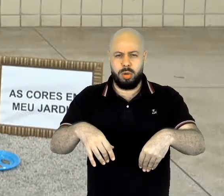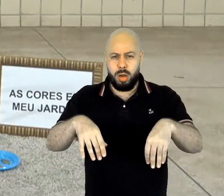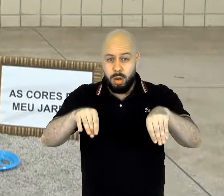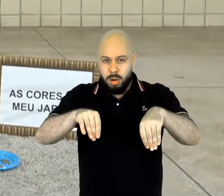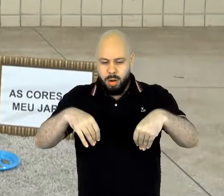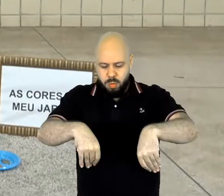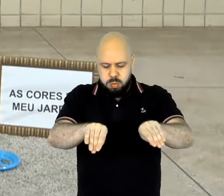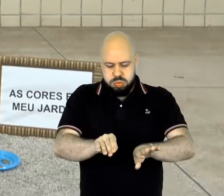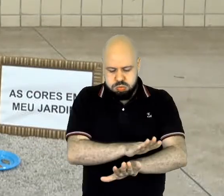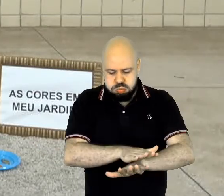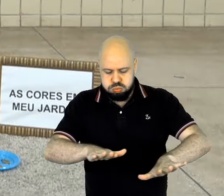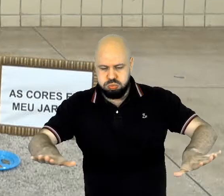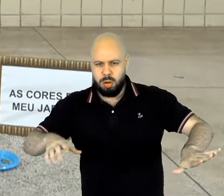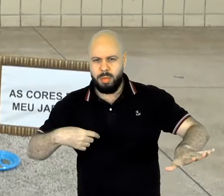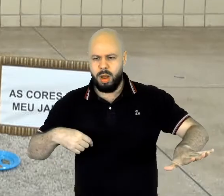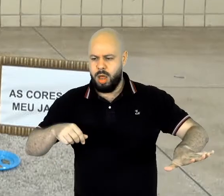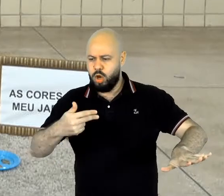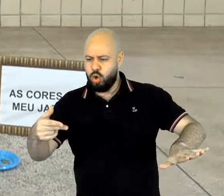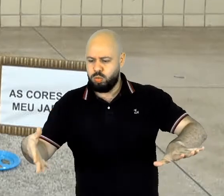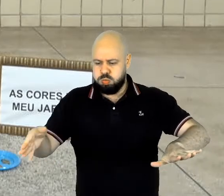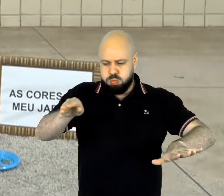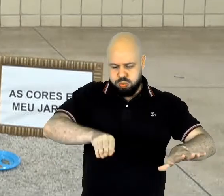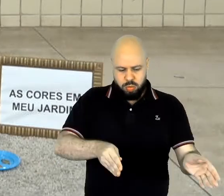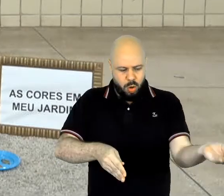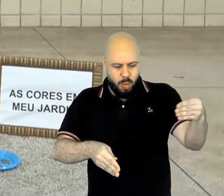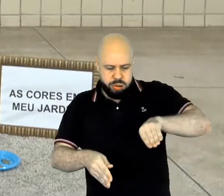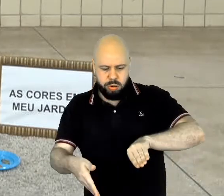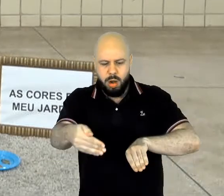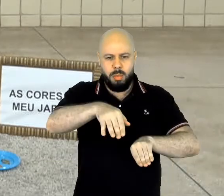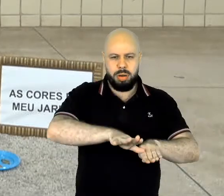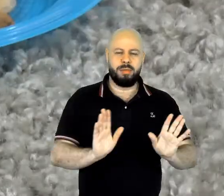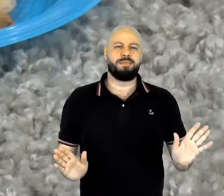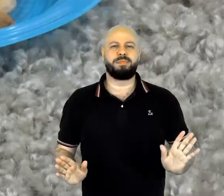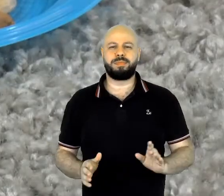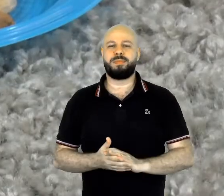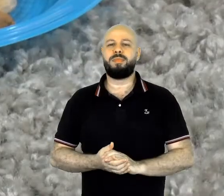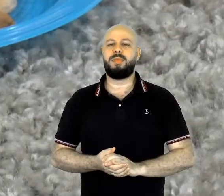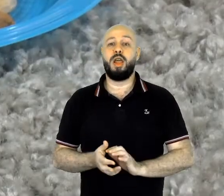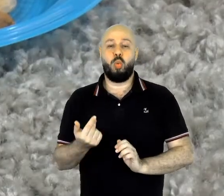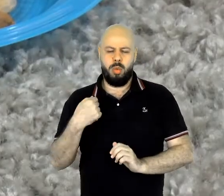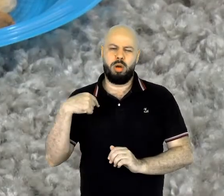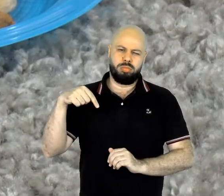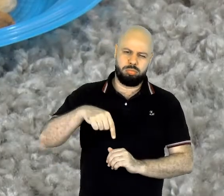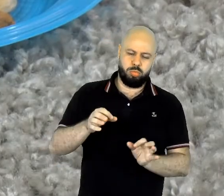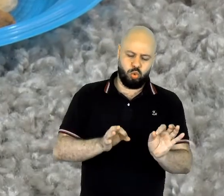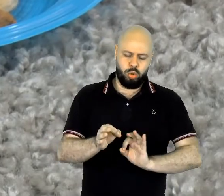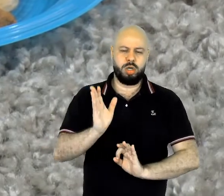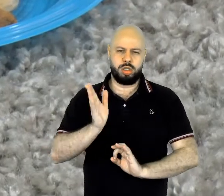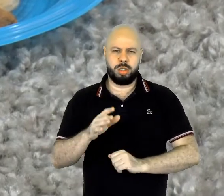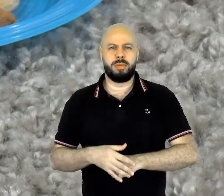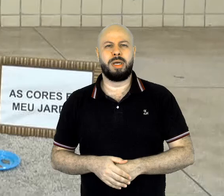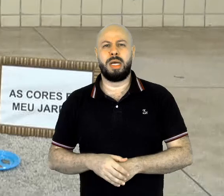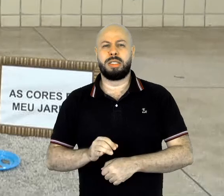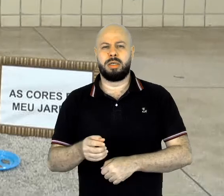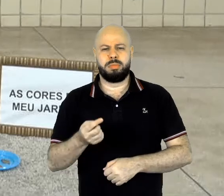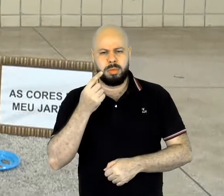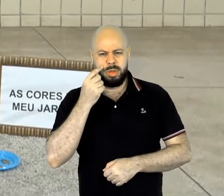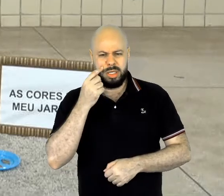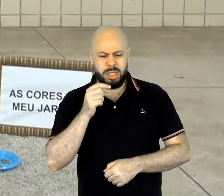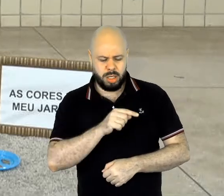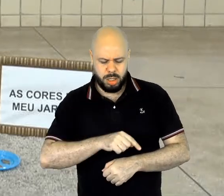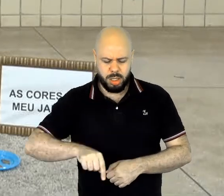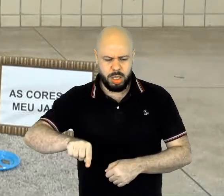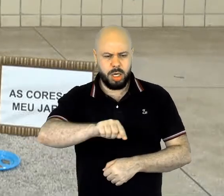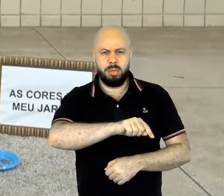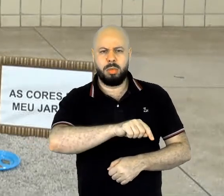você vai colocar todo esse material em cima desse espaço, igual eu coloquei aqui. Se você verificar que um desses materiais que